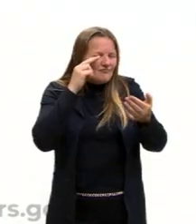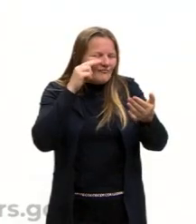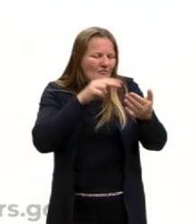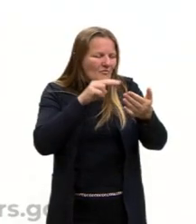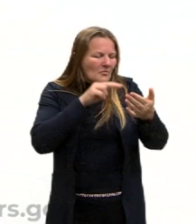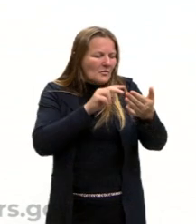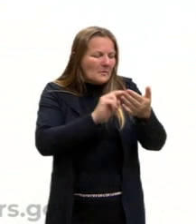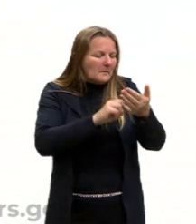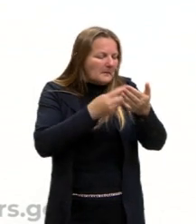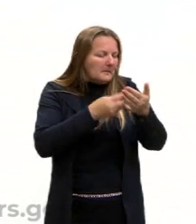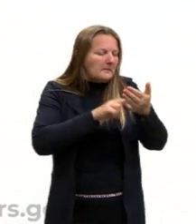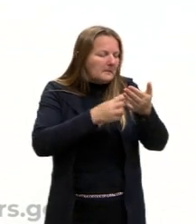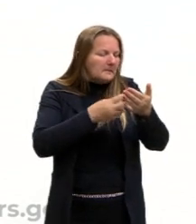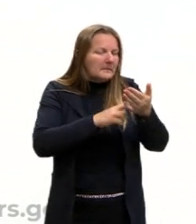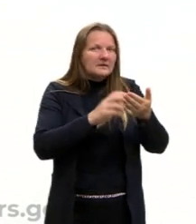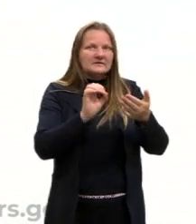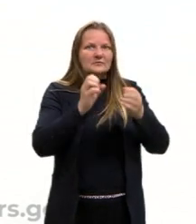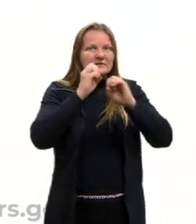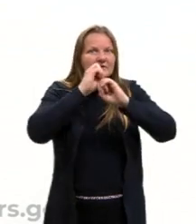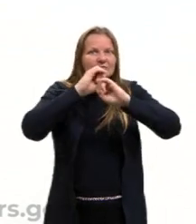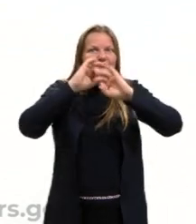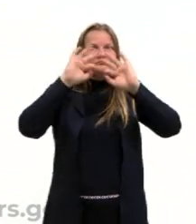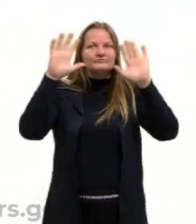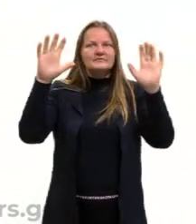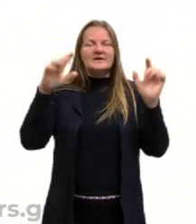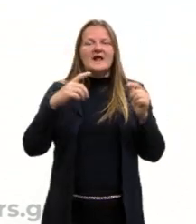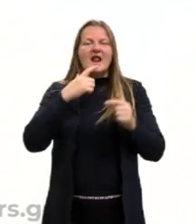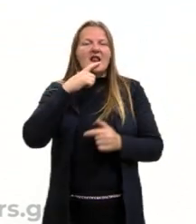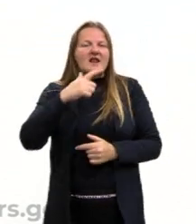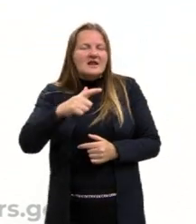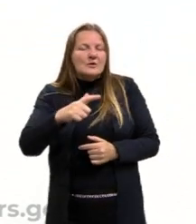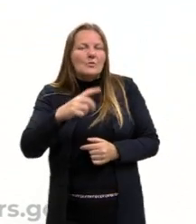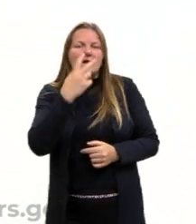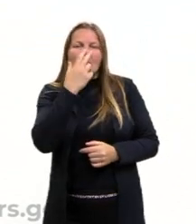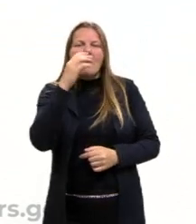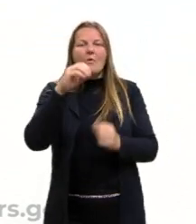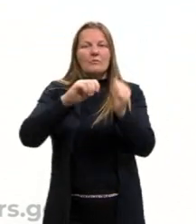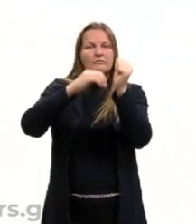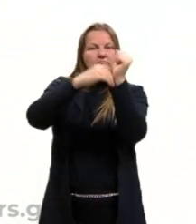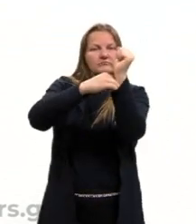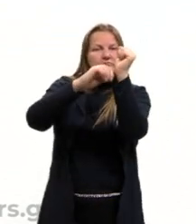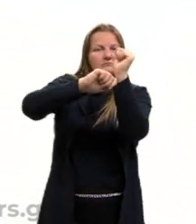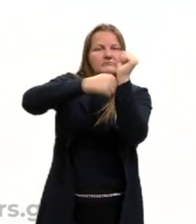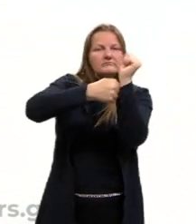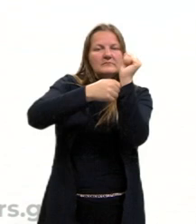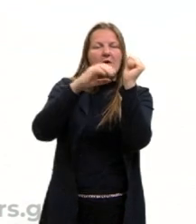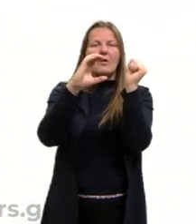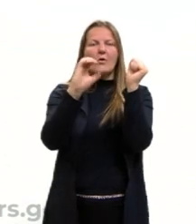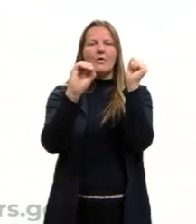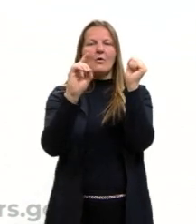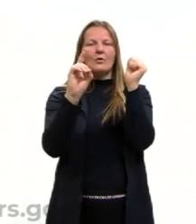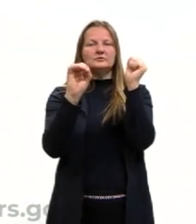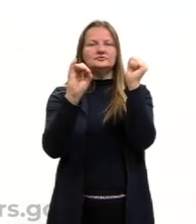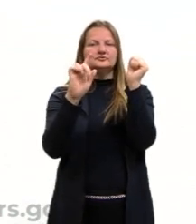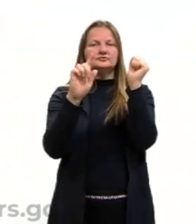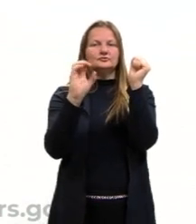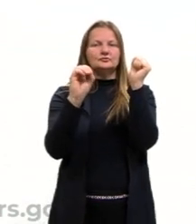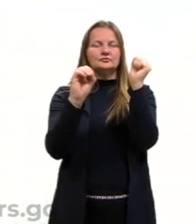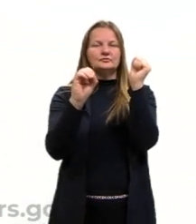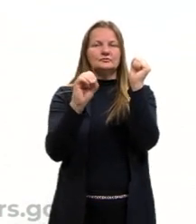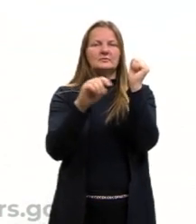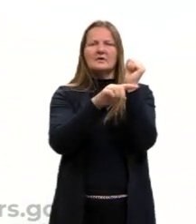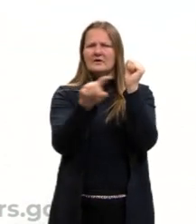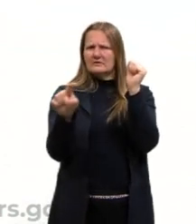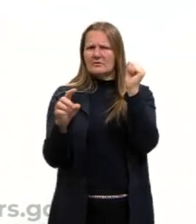decodificar, tá? A língua, ela é um código, tá? Qualquer um de vocês pode criar uma língua, se vocês